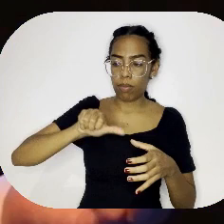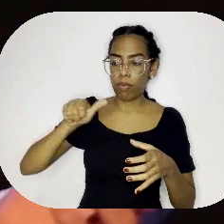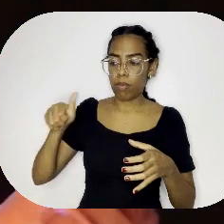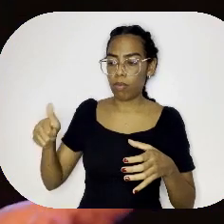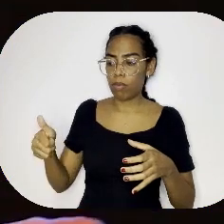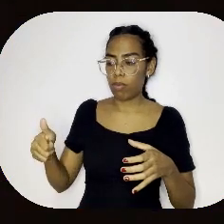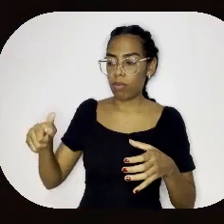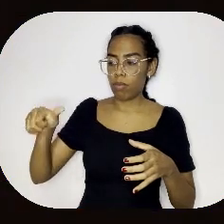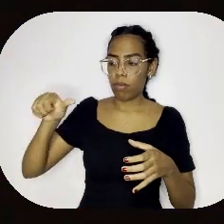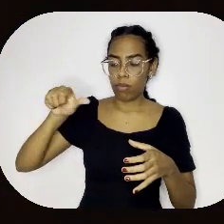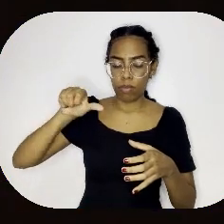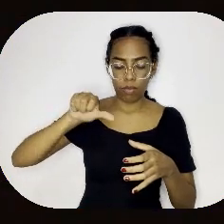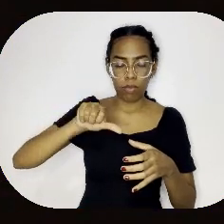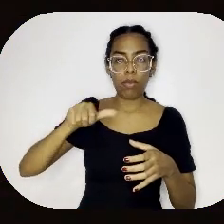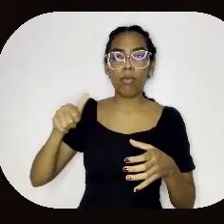Me regue.